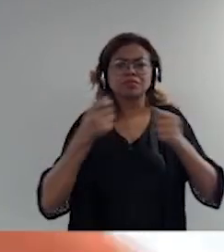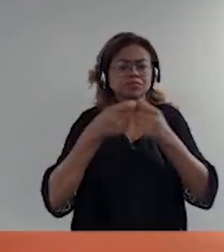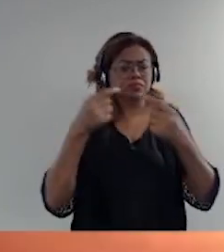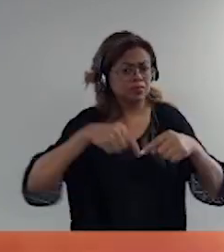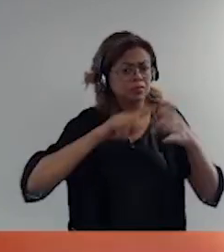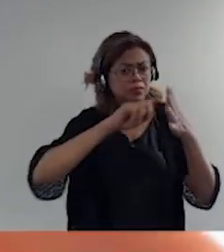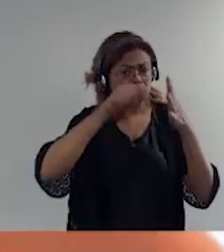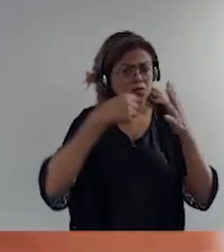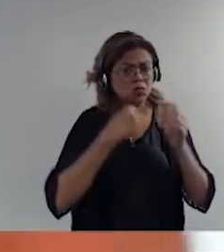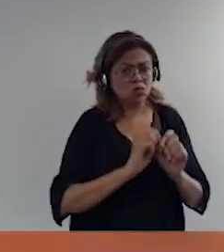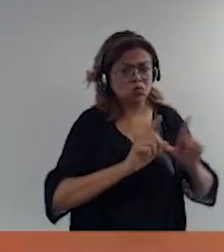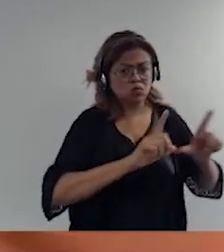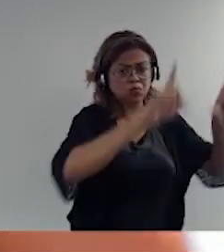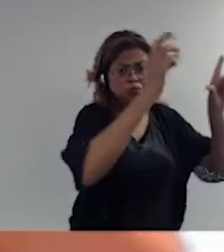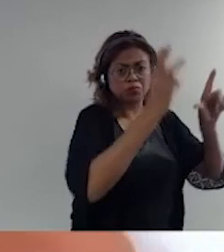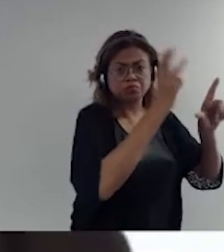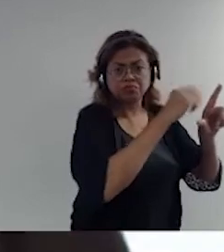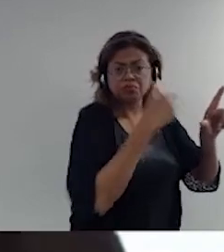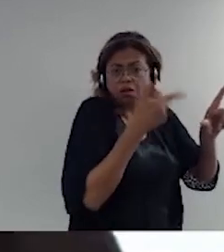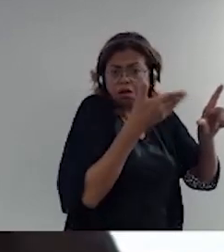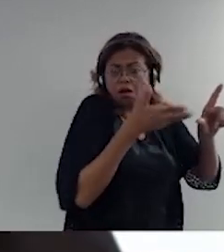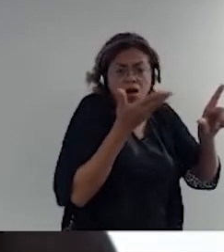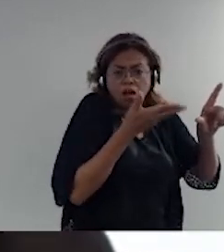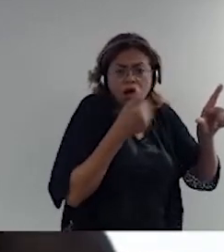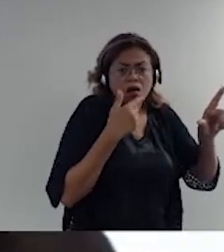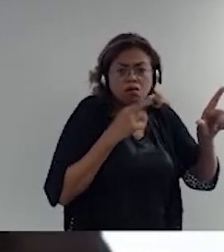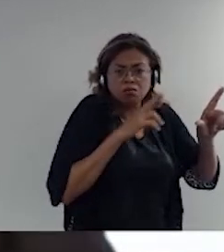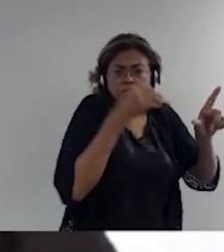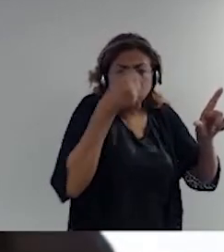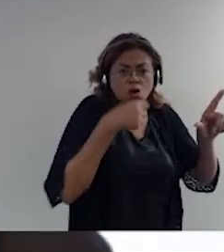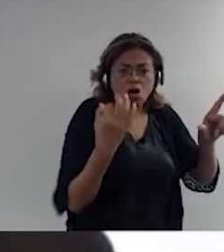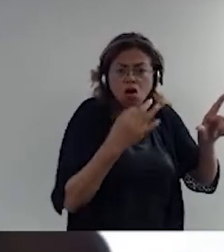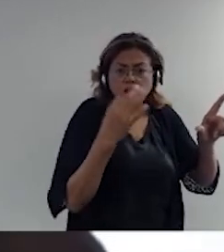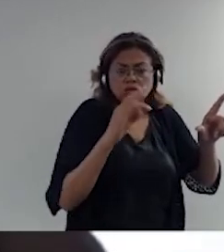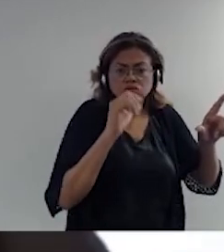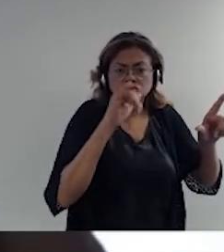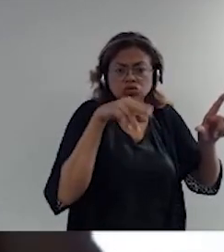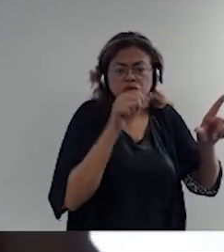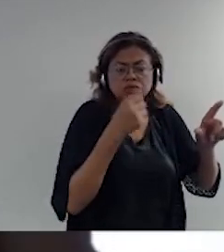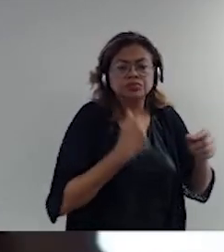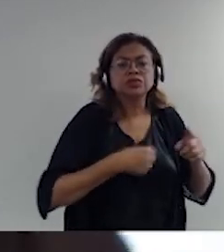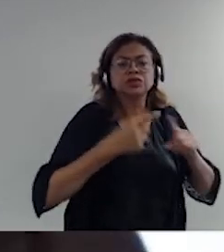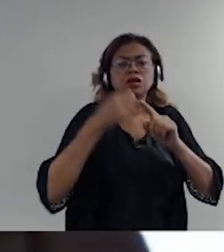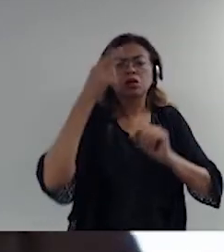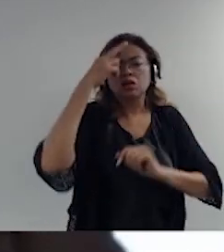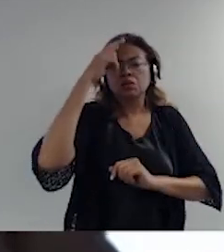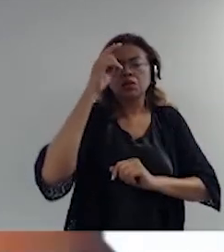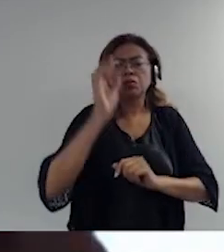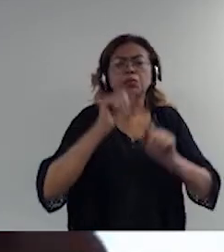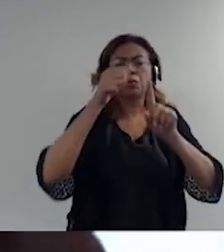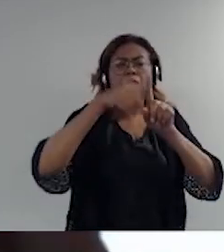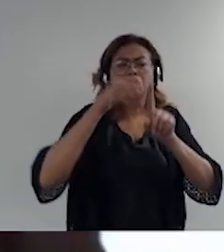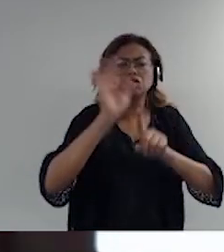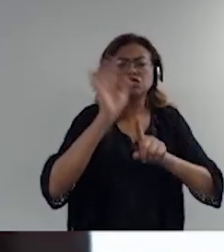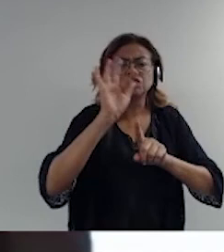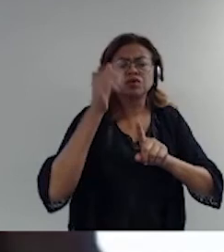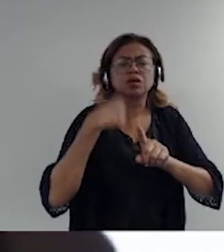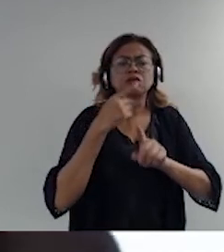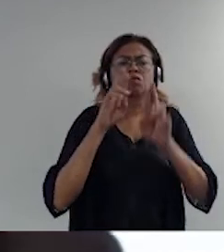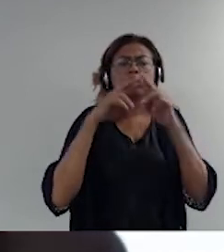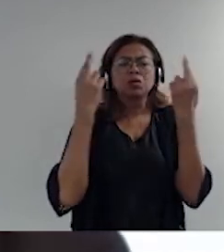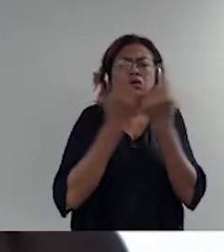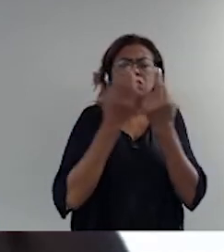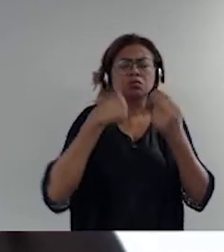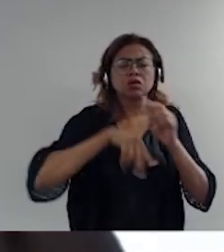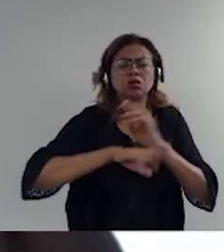me lembro, em fevereiro, nós tivemos uma reunião do Conselho da IOSCO, que congrega os reguladores de mercado do